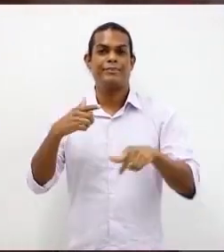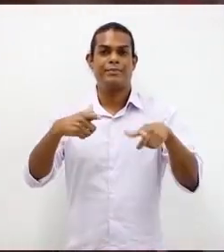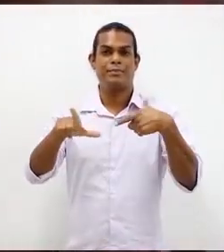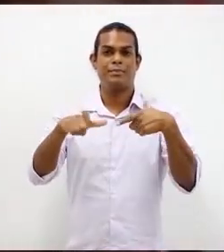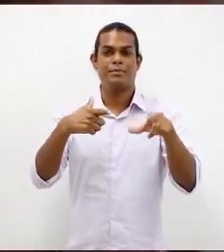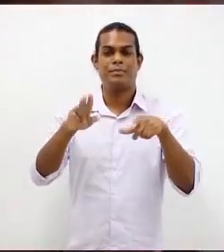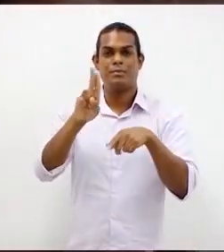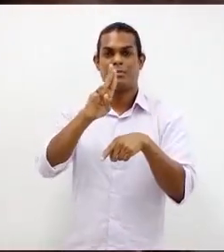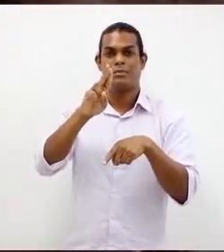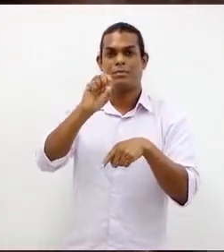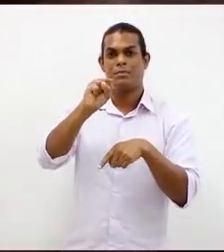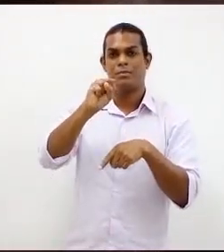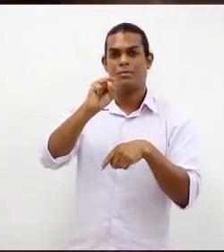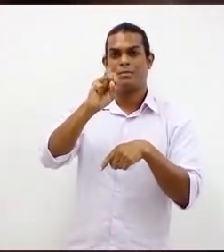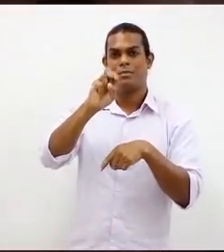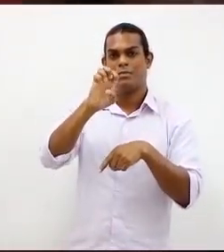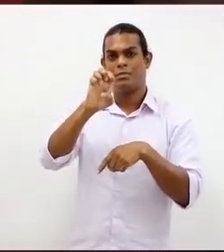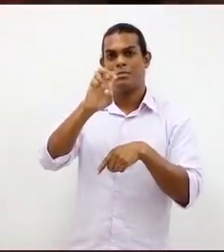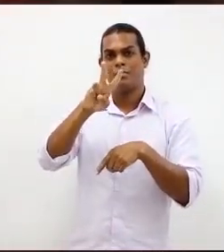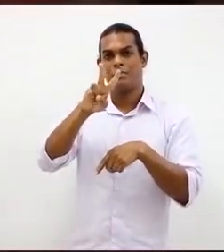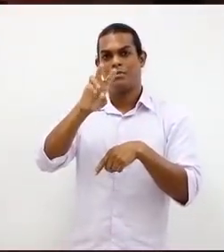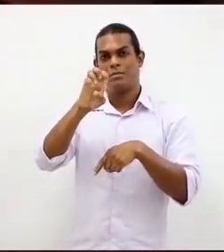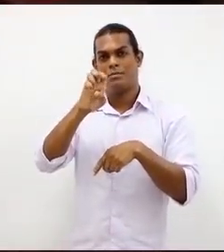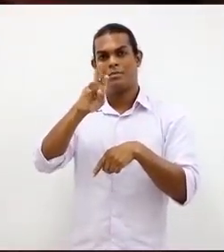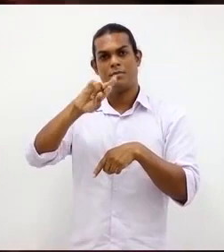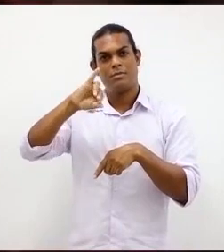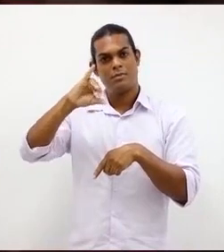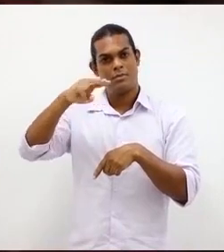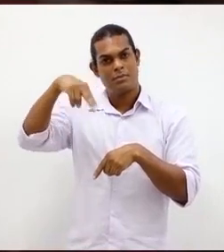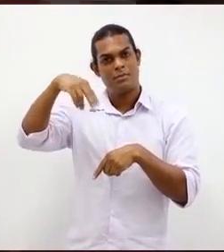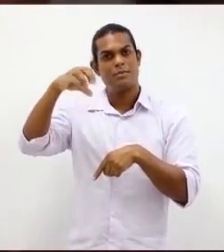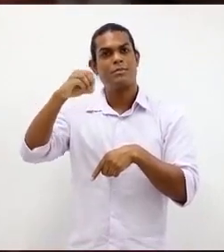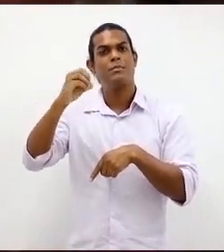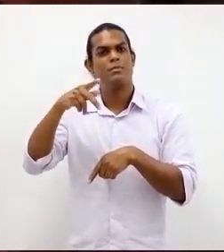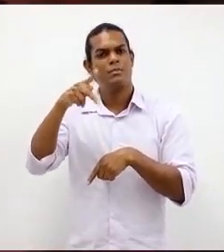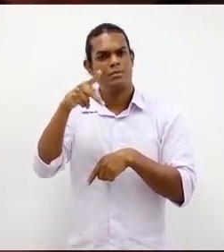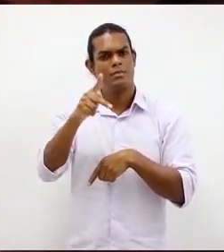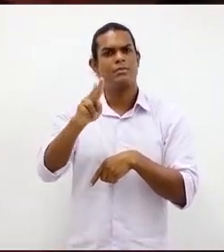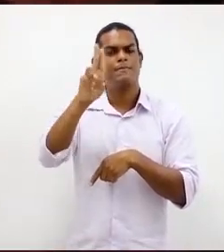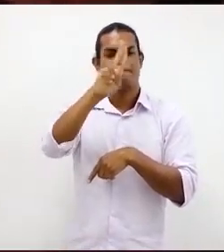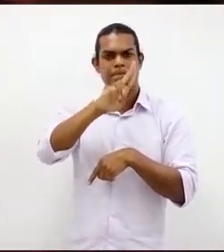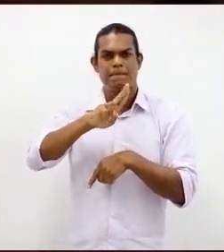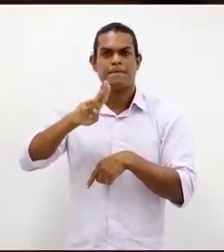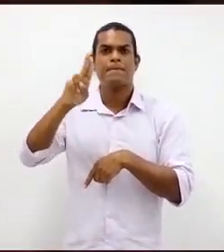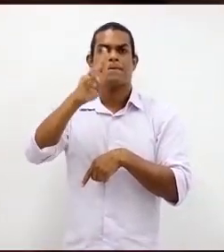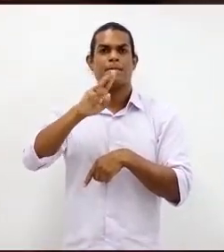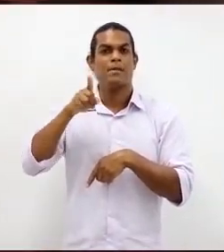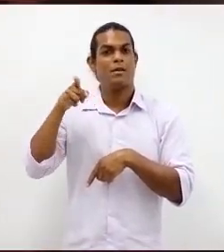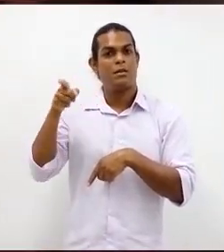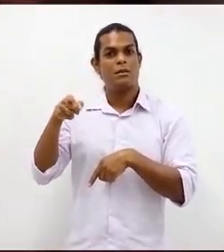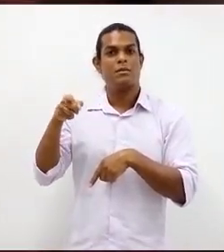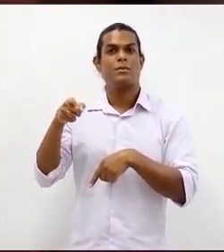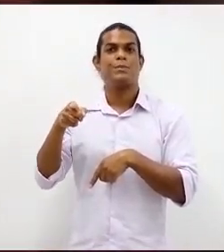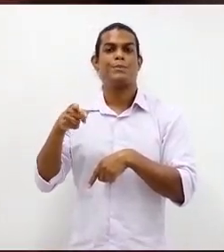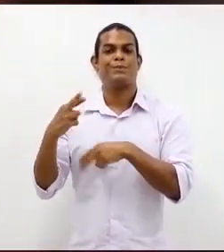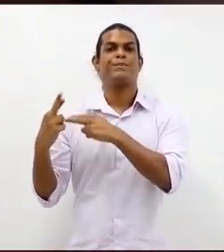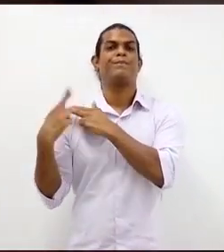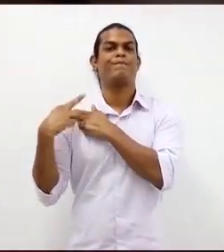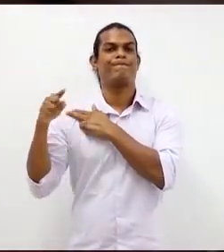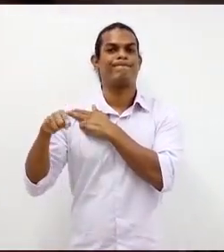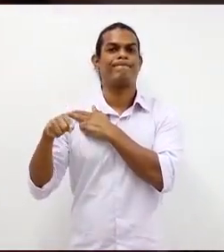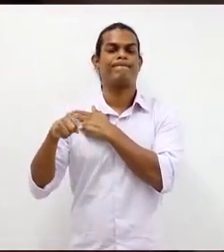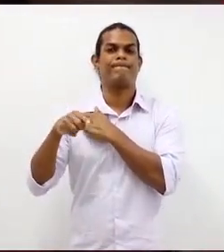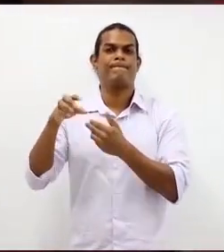trabalhador Severino Carlos, que é operador de guincho, está sempre operando esse equipamento. Ele está apto para essa função,